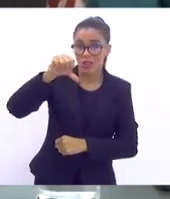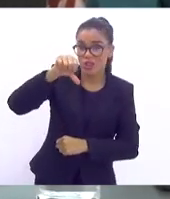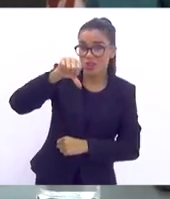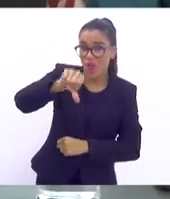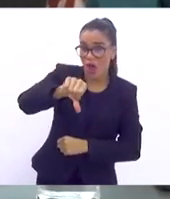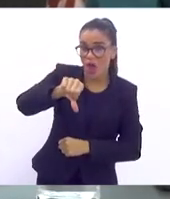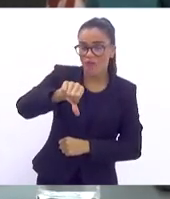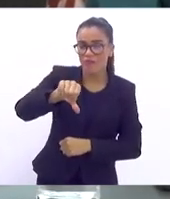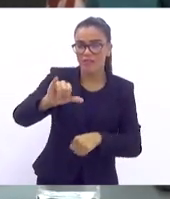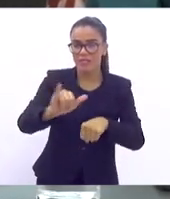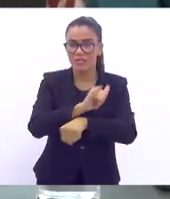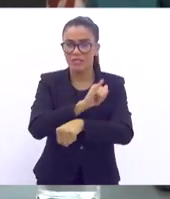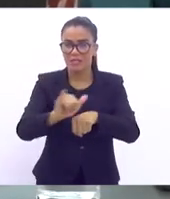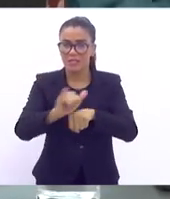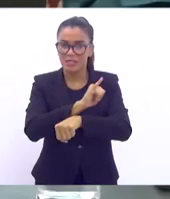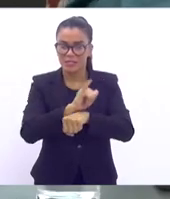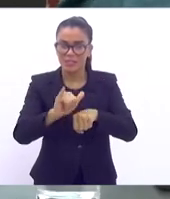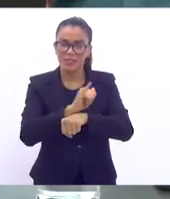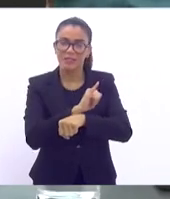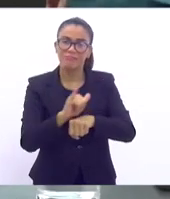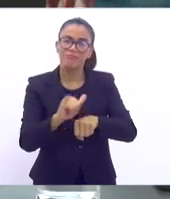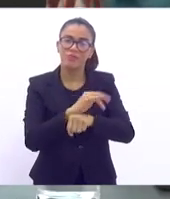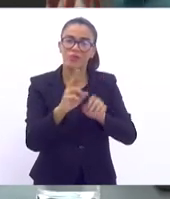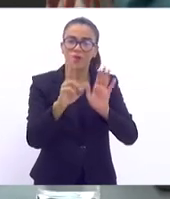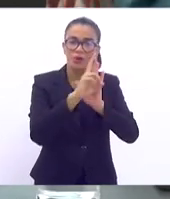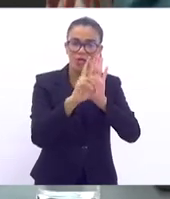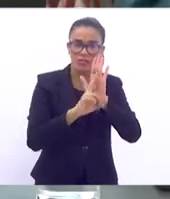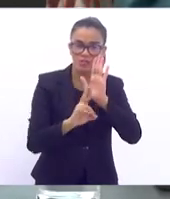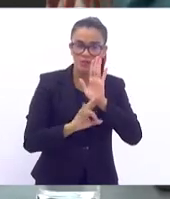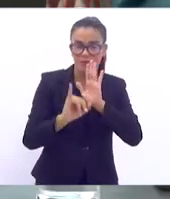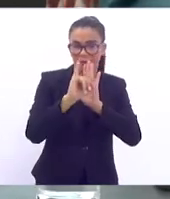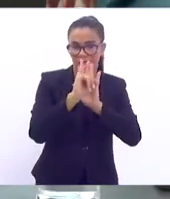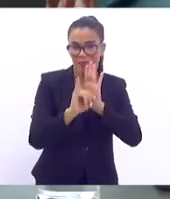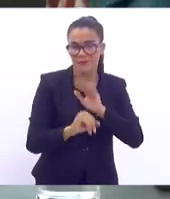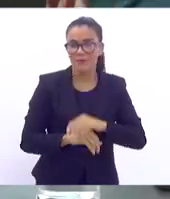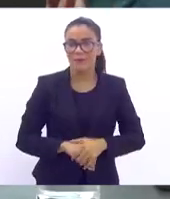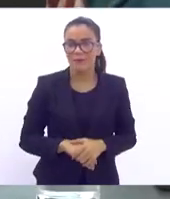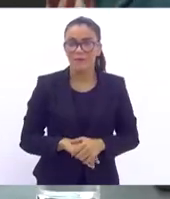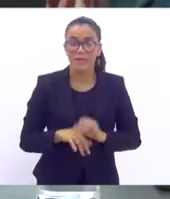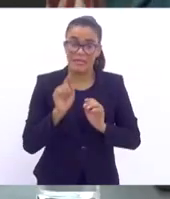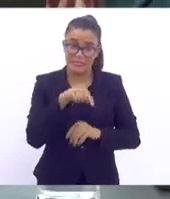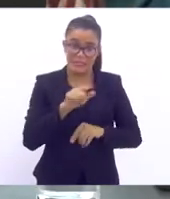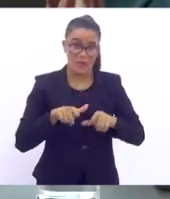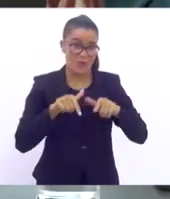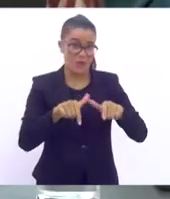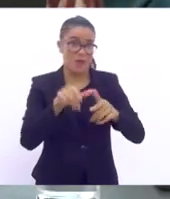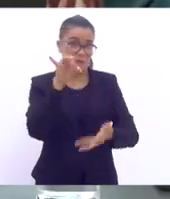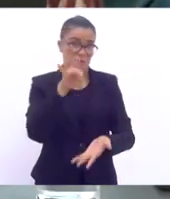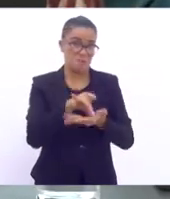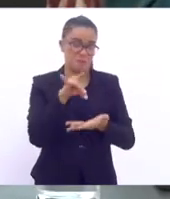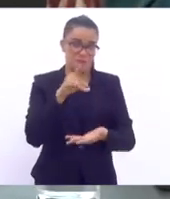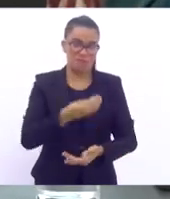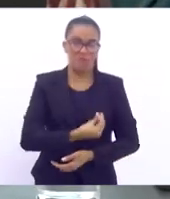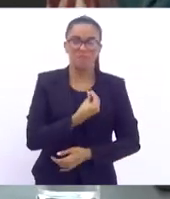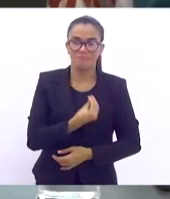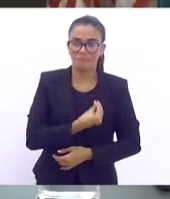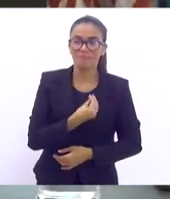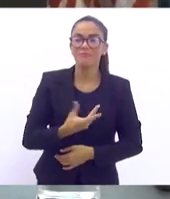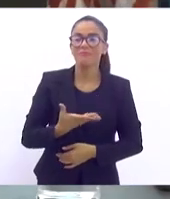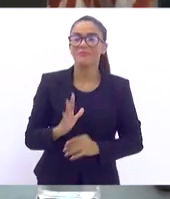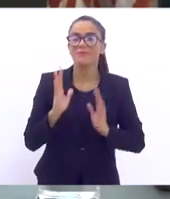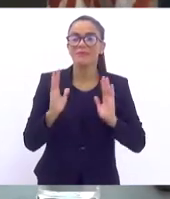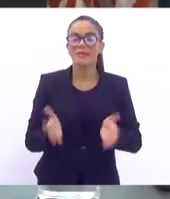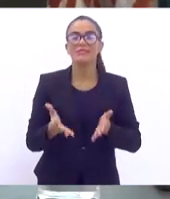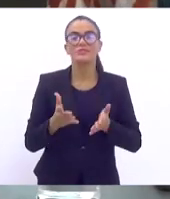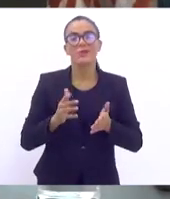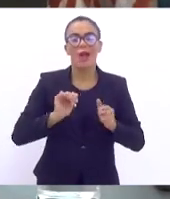dispositivos do regimento interno é este é o ato existente que tem gerado